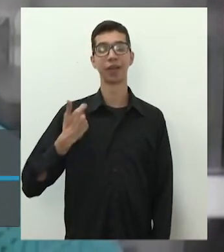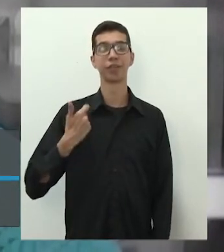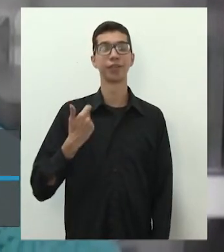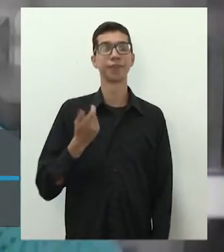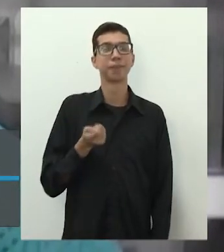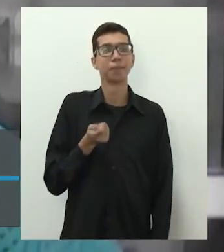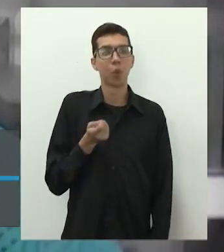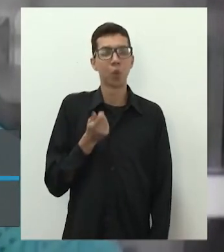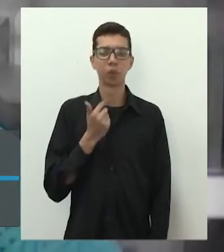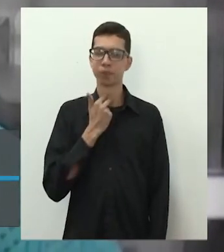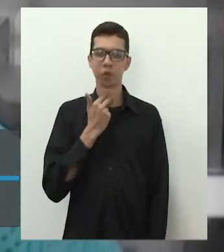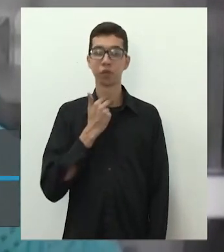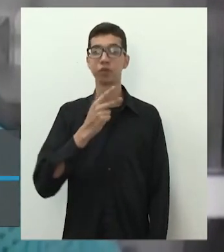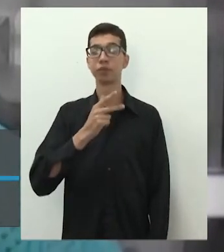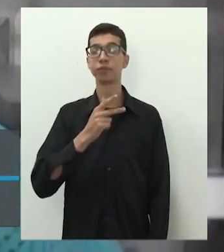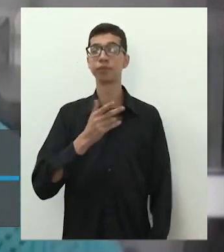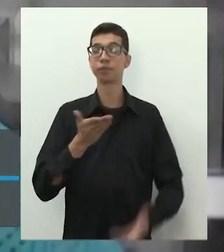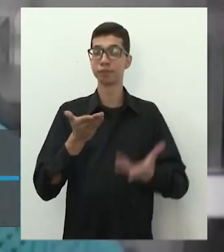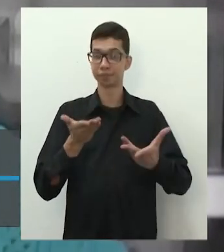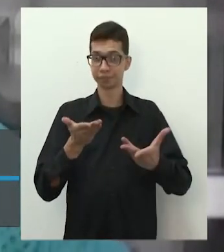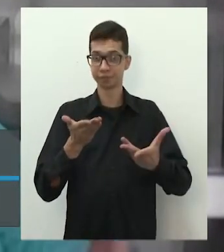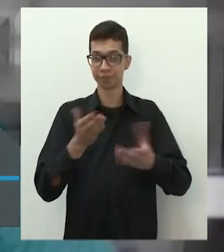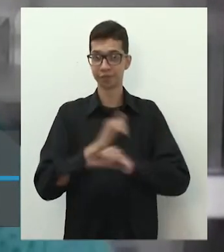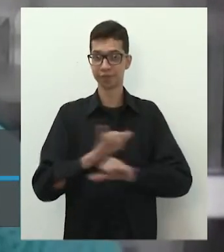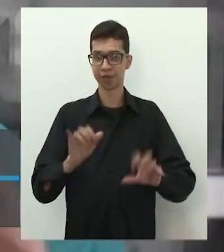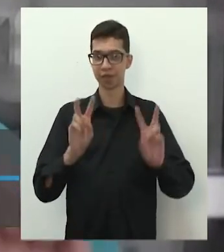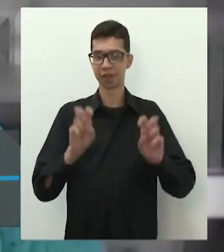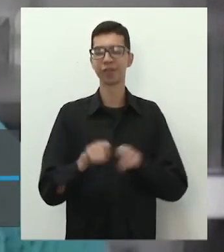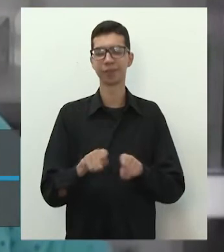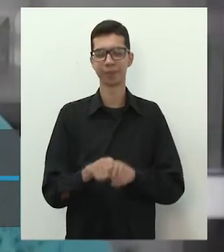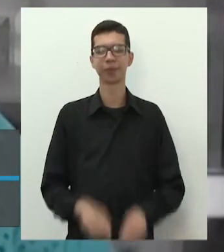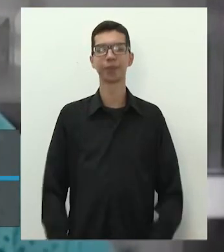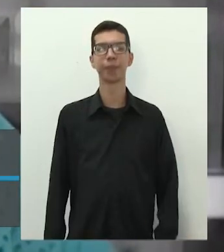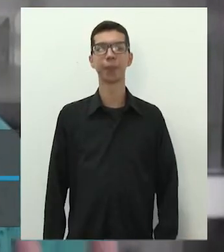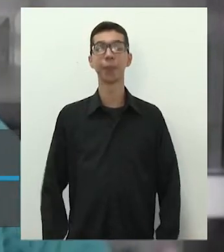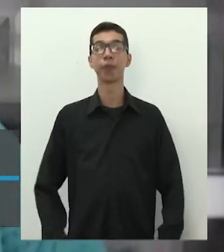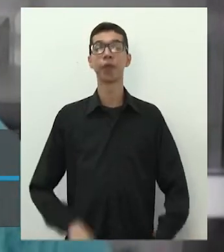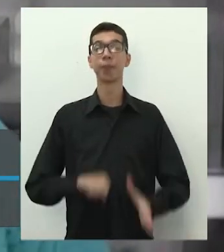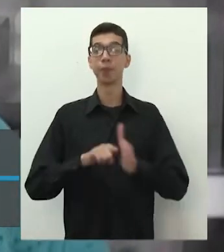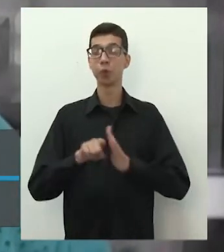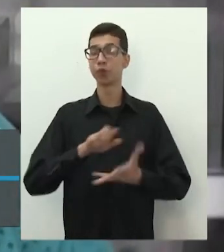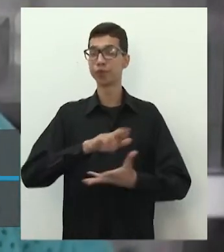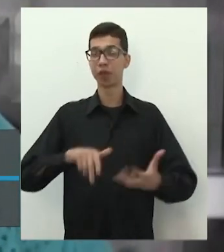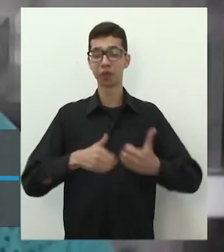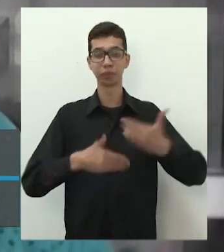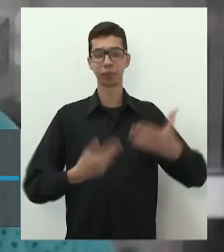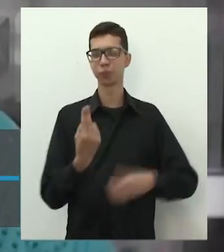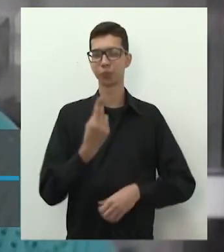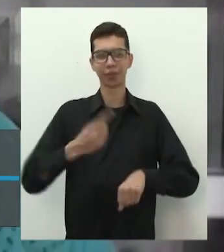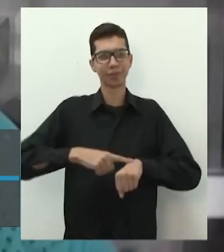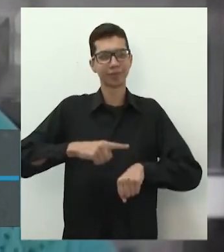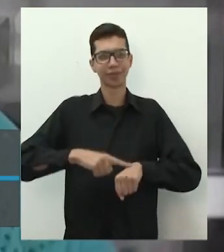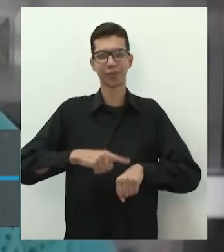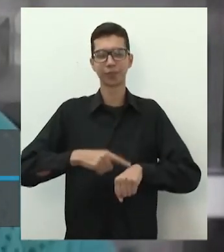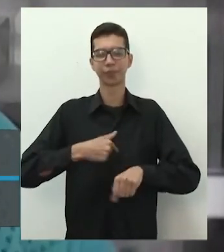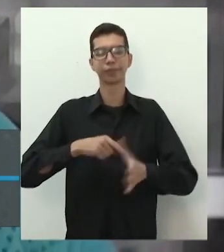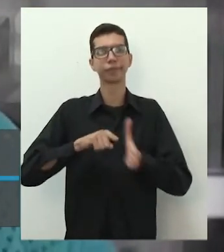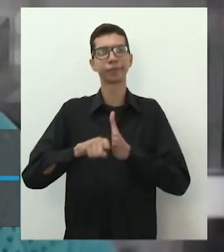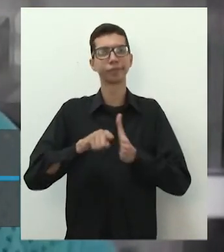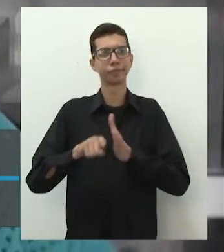meu relacionamento mais próximo. A questão também que o senhor comentou, da postagem, né, de crianças na internet, né? A